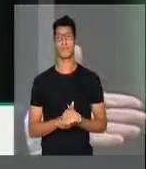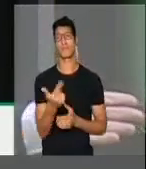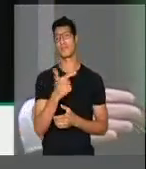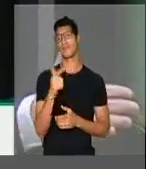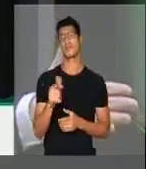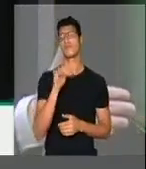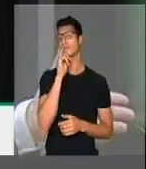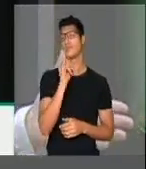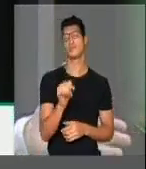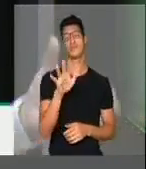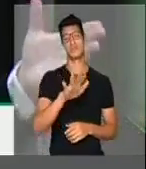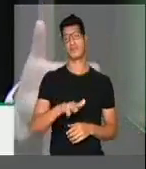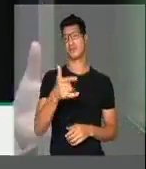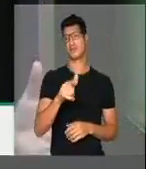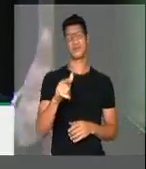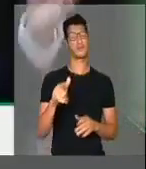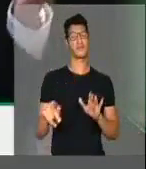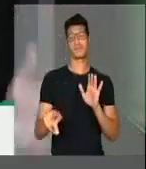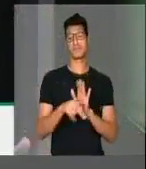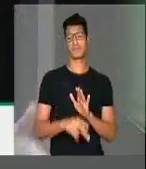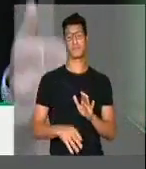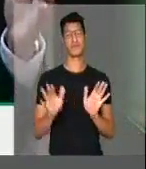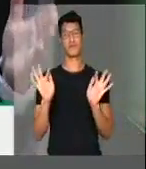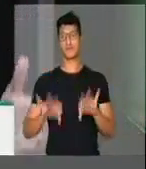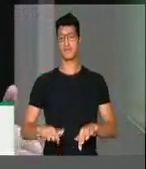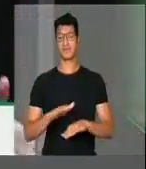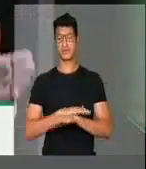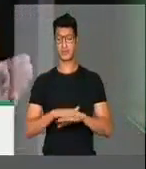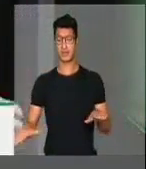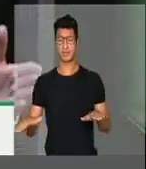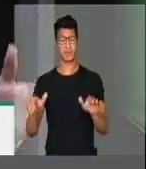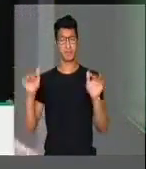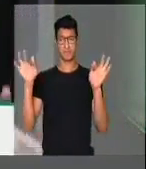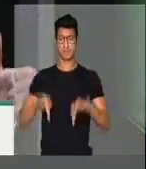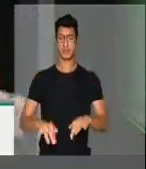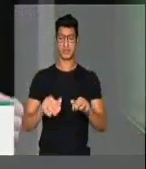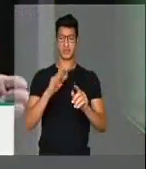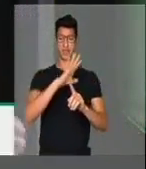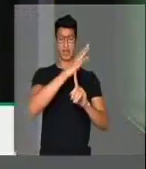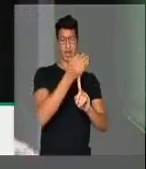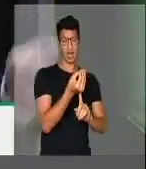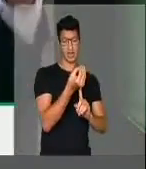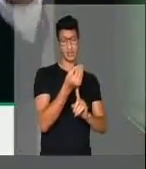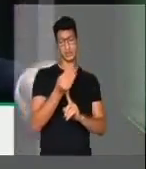não tem mais o que dizer para essas pessoas. Bateu no fundo do lodo. Arte